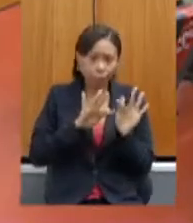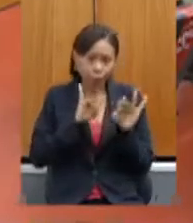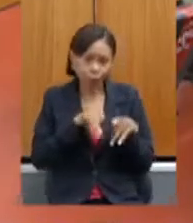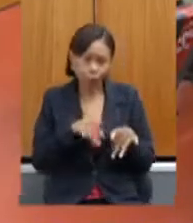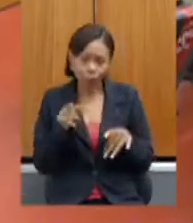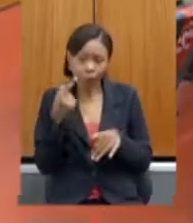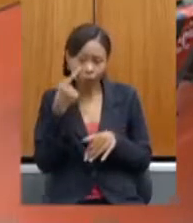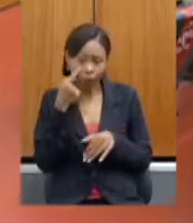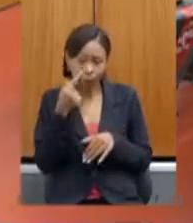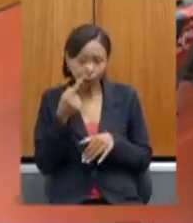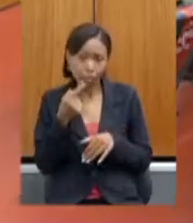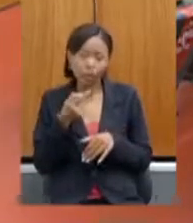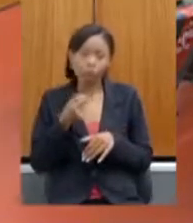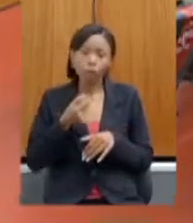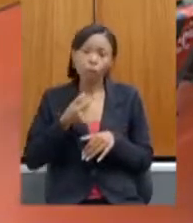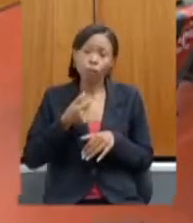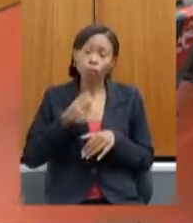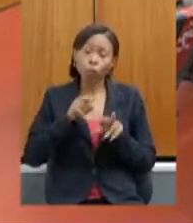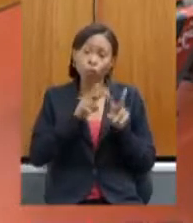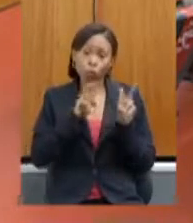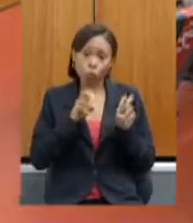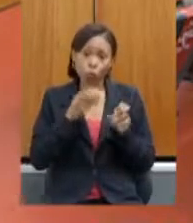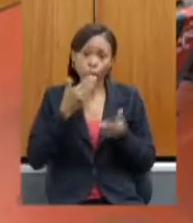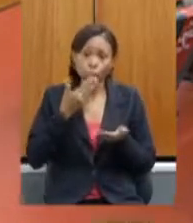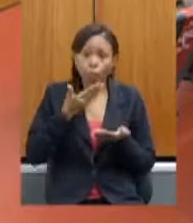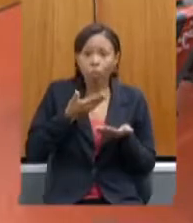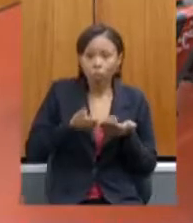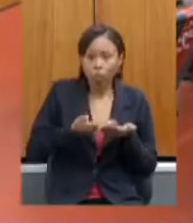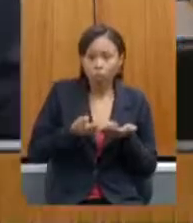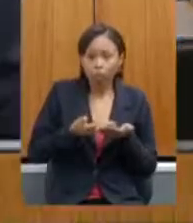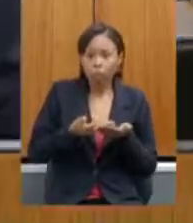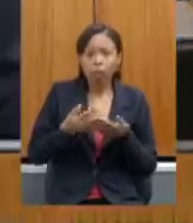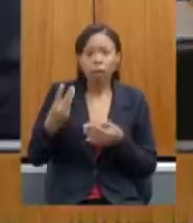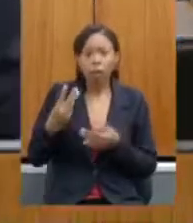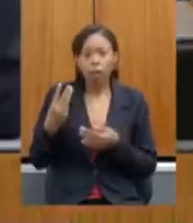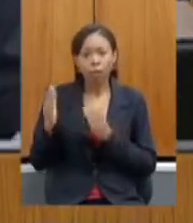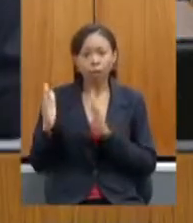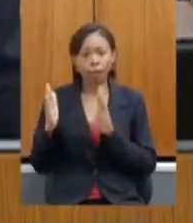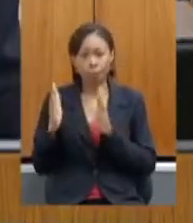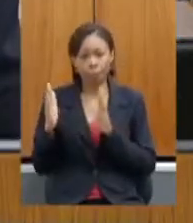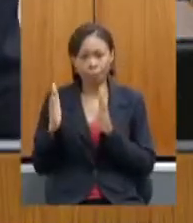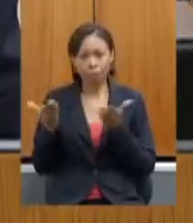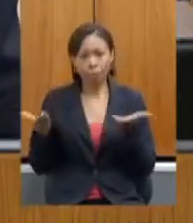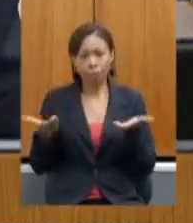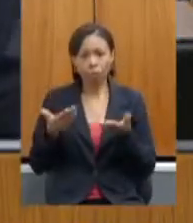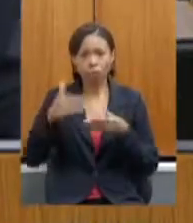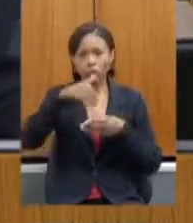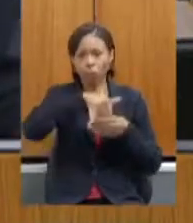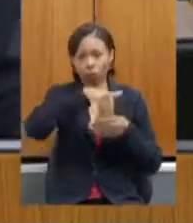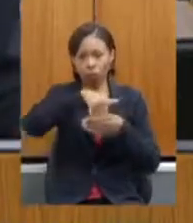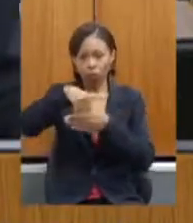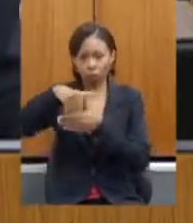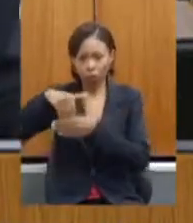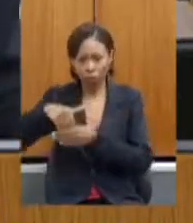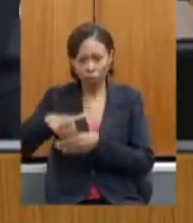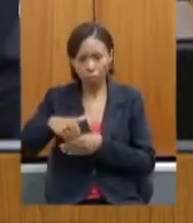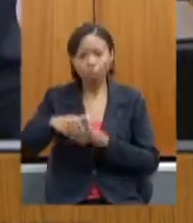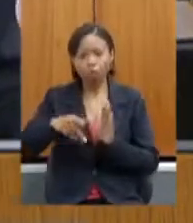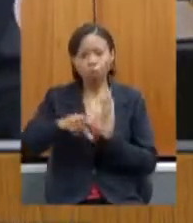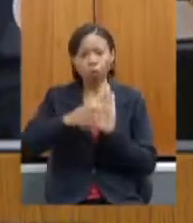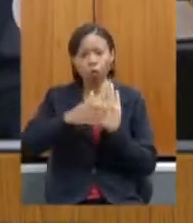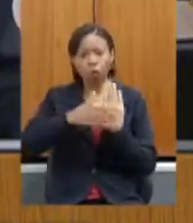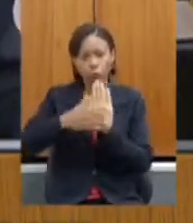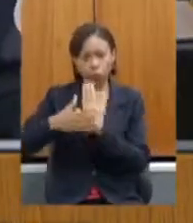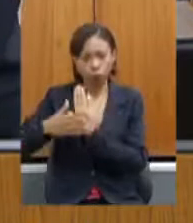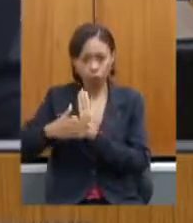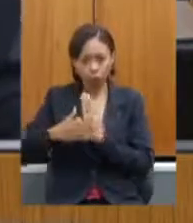passo a terceira fase da ordem do dia que compreende o recebimento a discussão e a votação de proposição da comissão